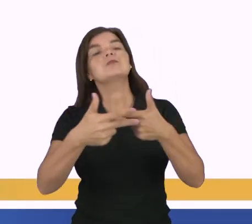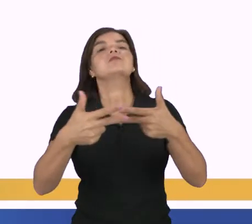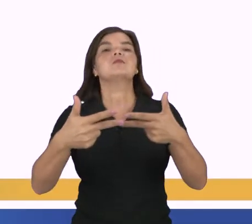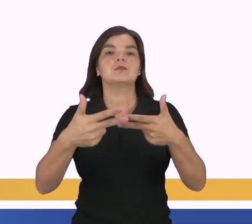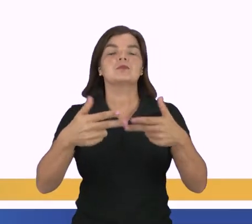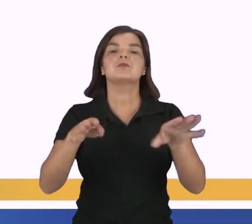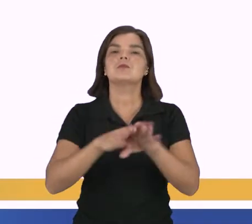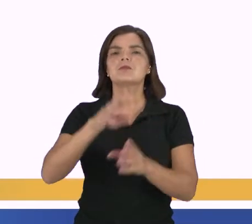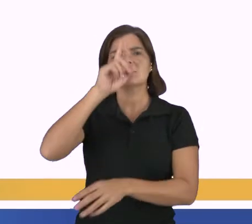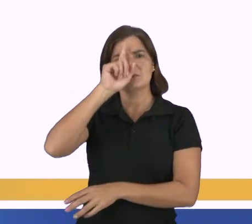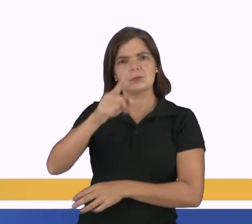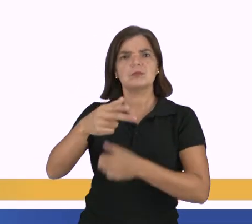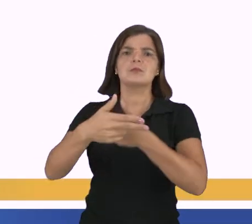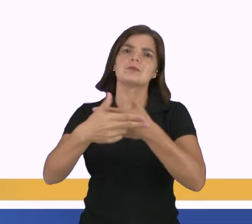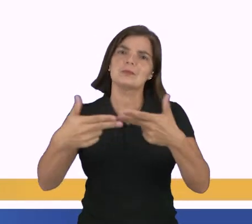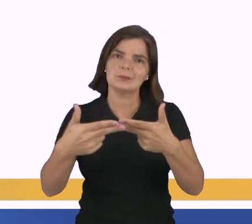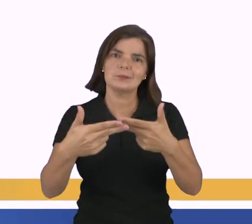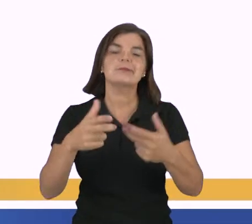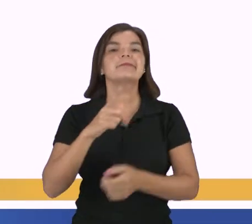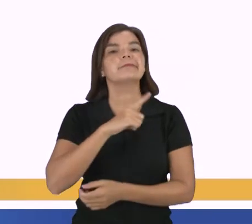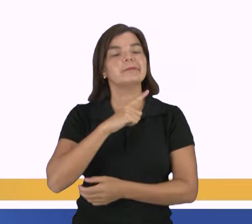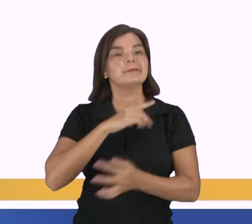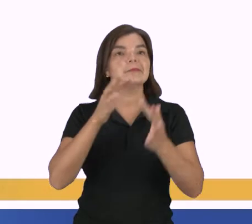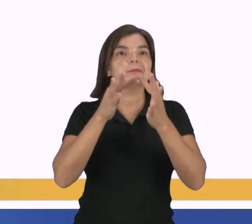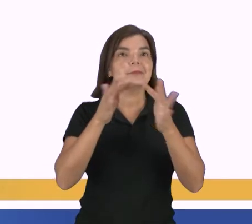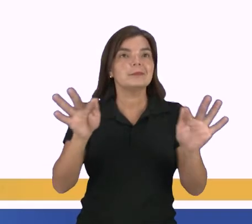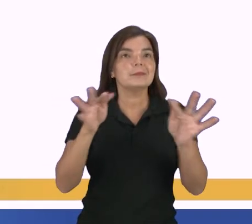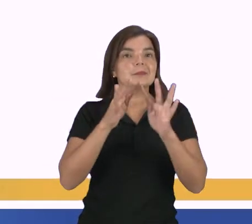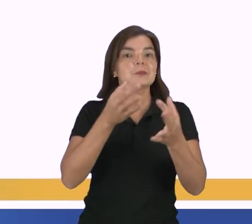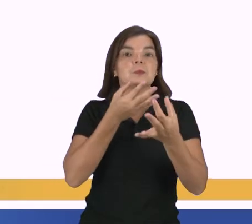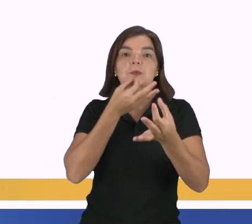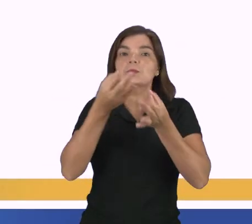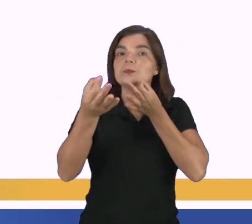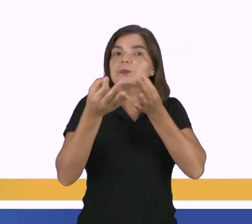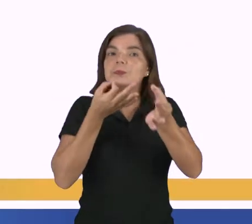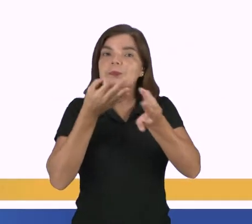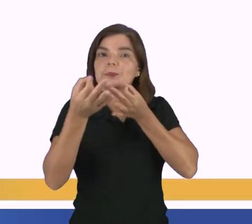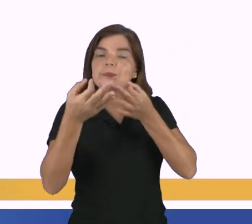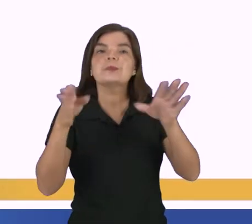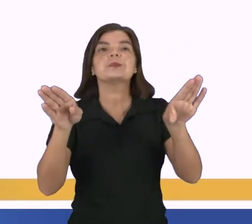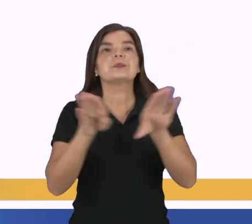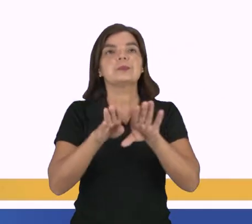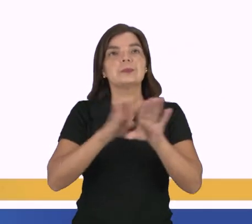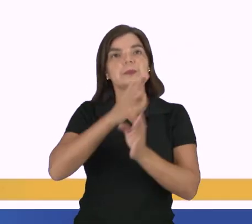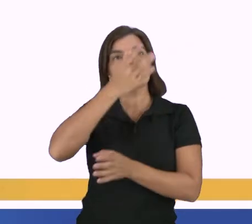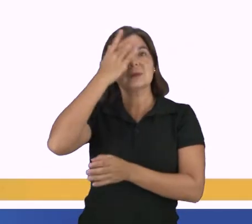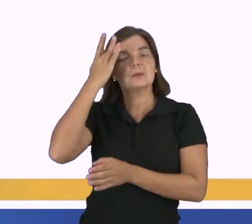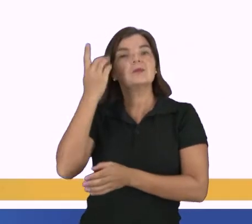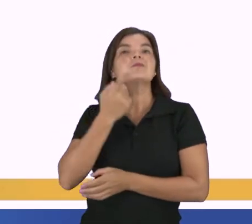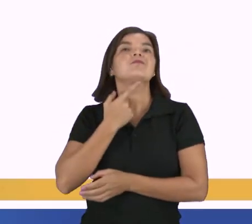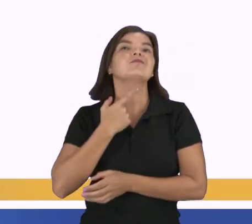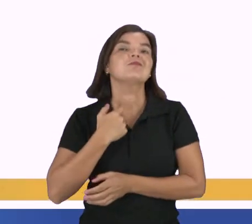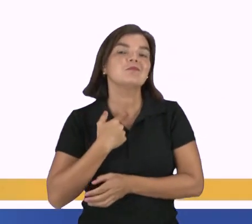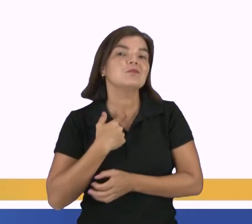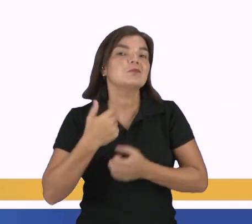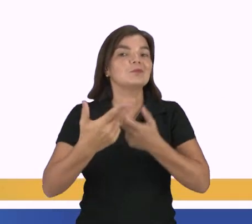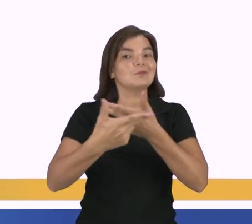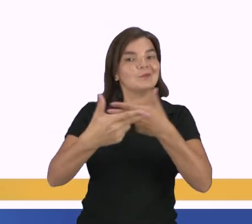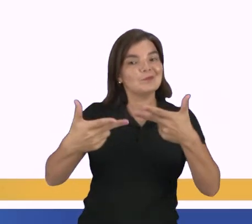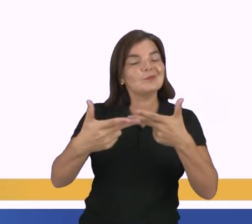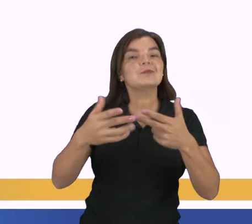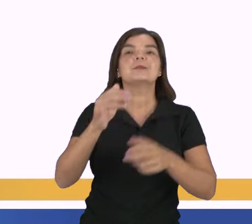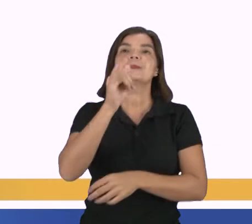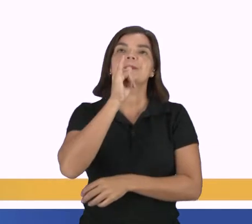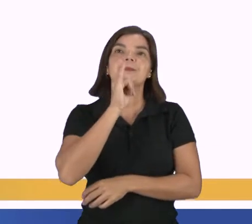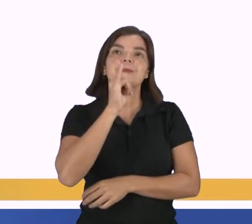de mandar alguma coisa. E nós temos frases optativas, que o emissor ele expressa o desejo sobre algo. Por